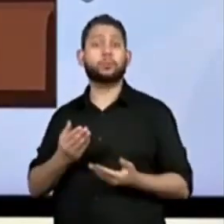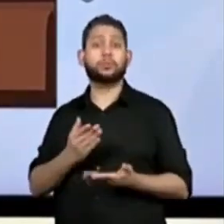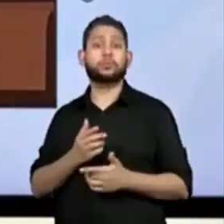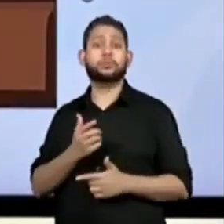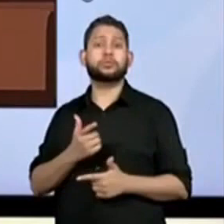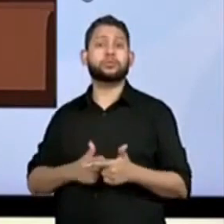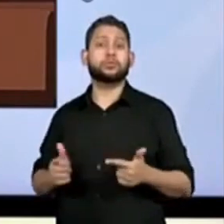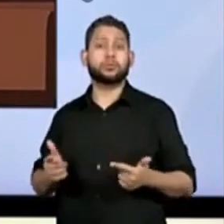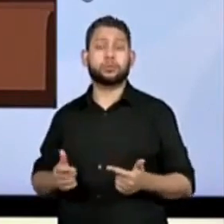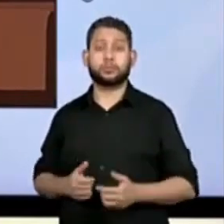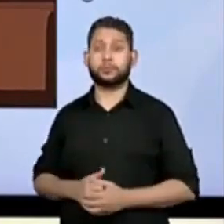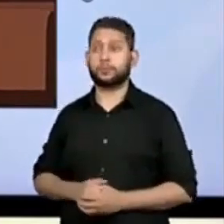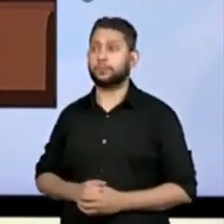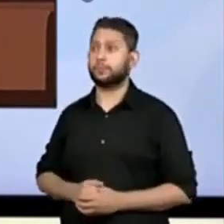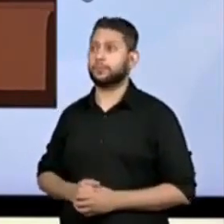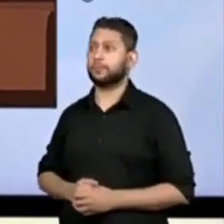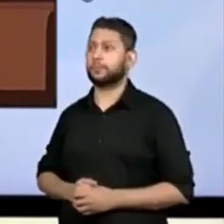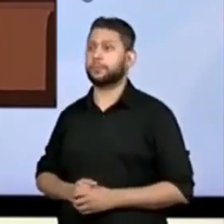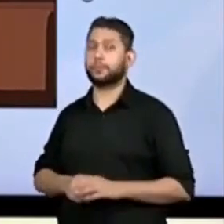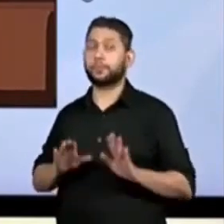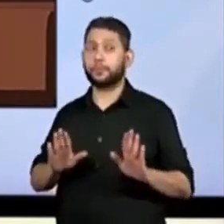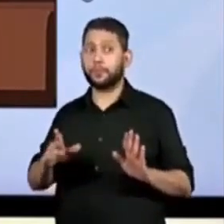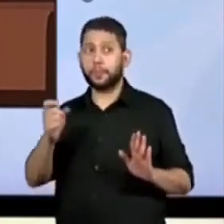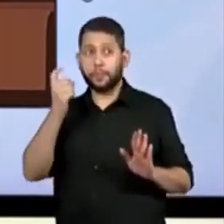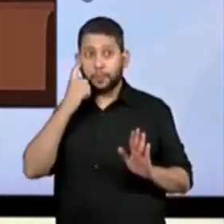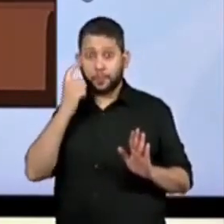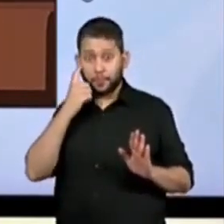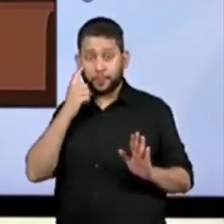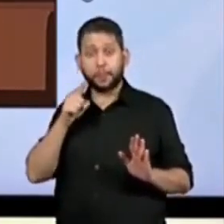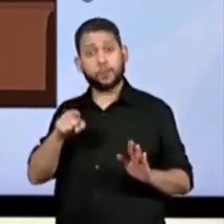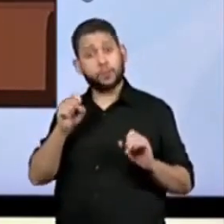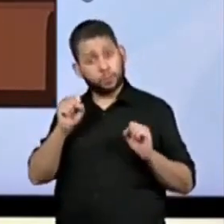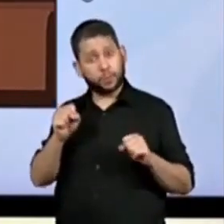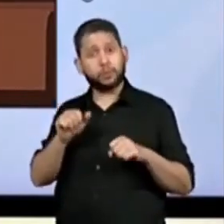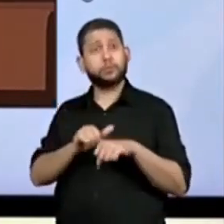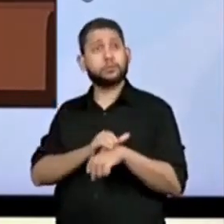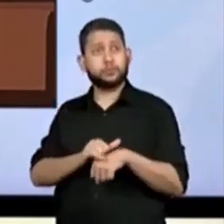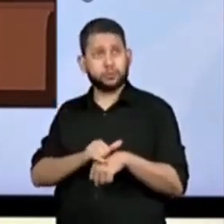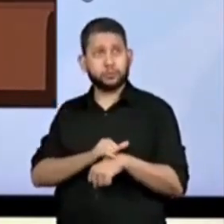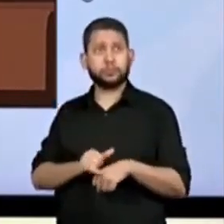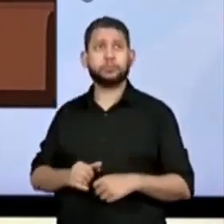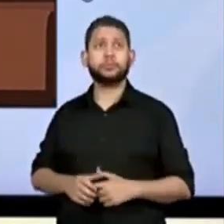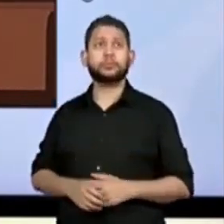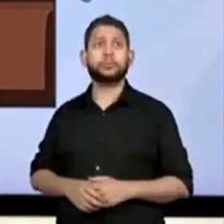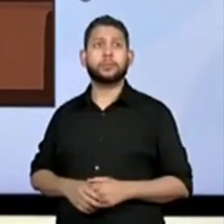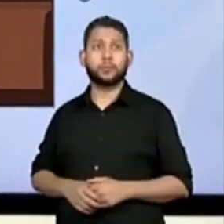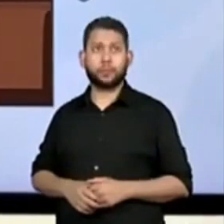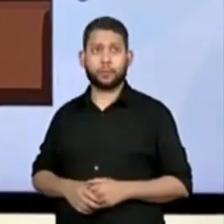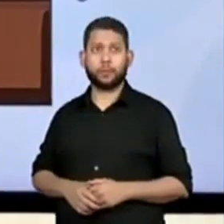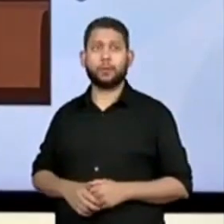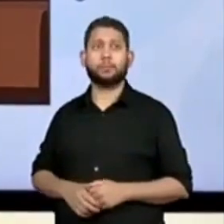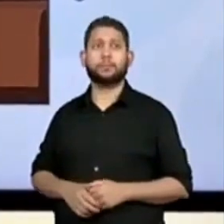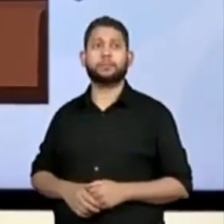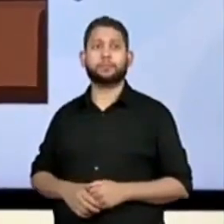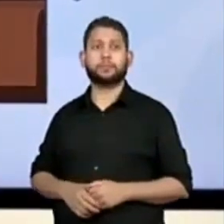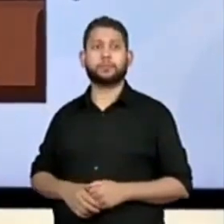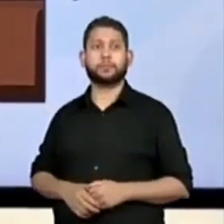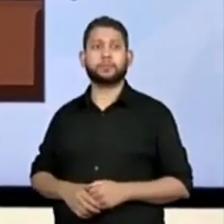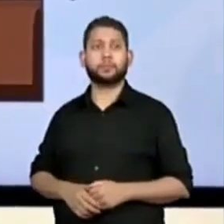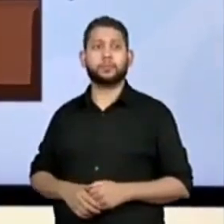que nós temos se a gente for pensar a gente vai pode fazer assim mesmo já grupo ó eu tenho aqui